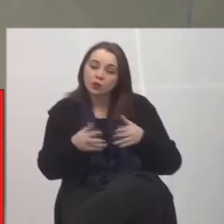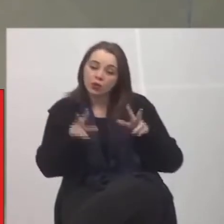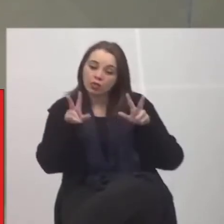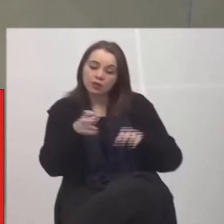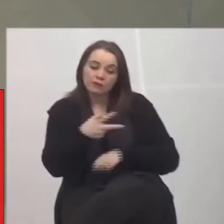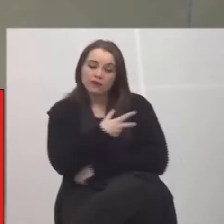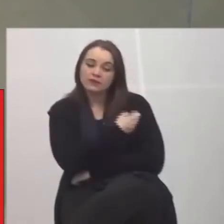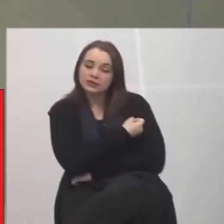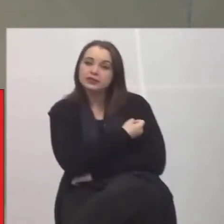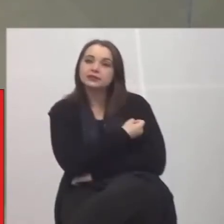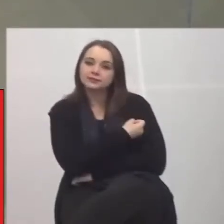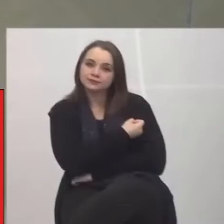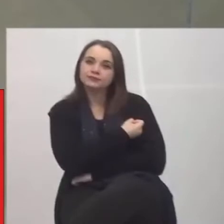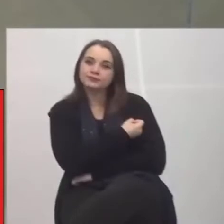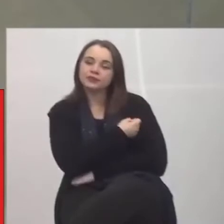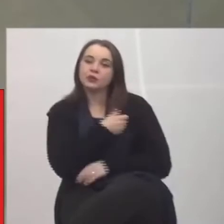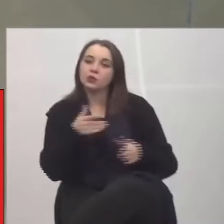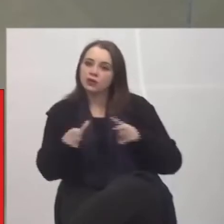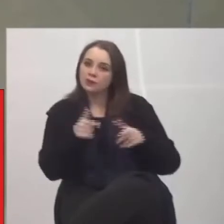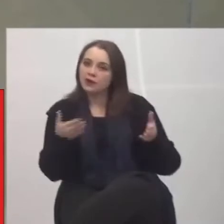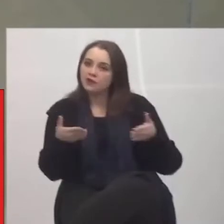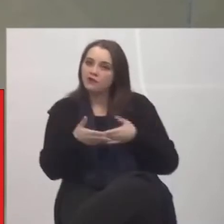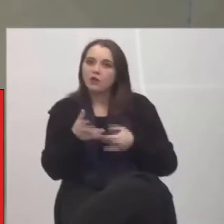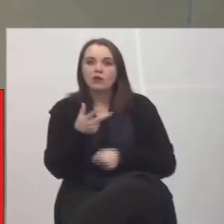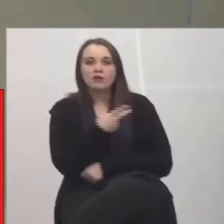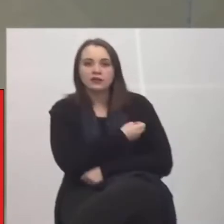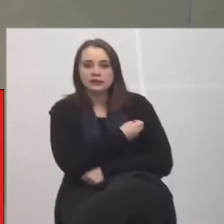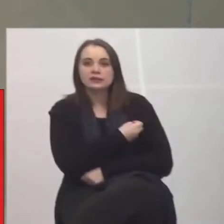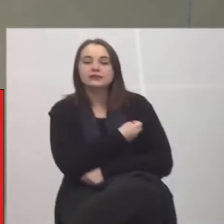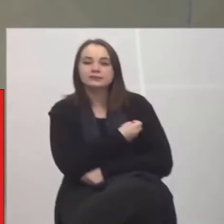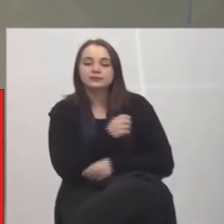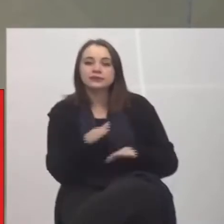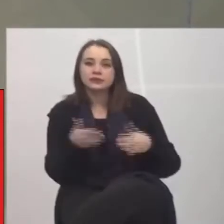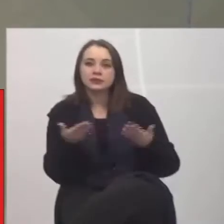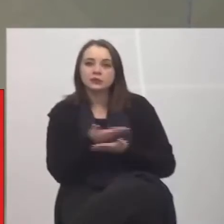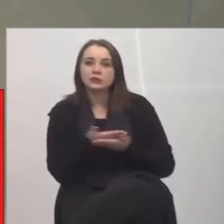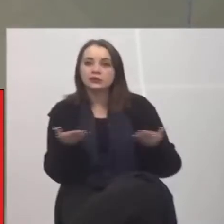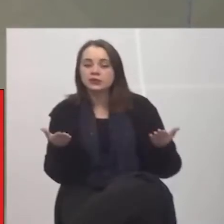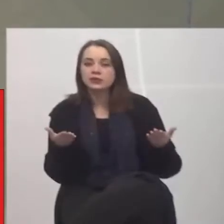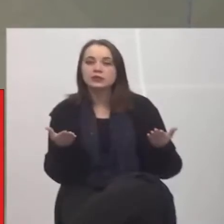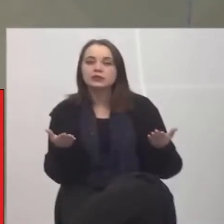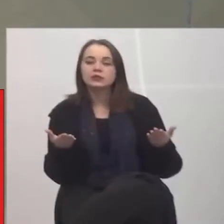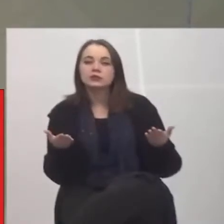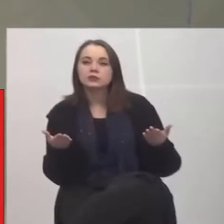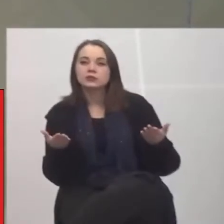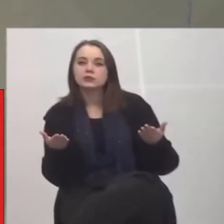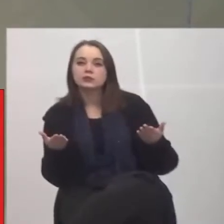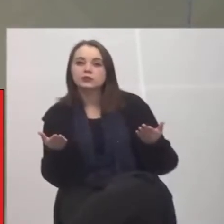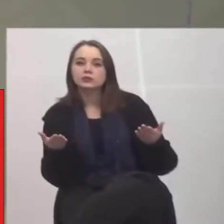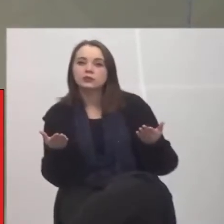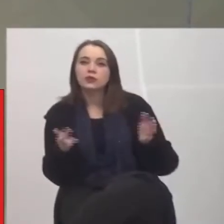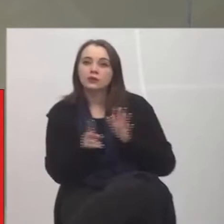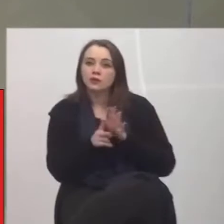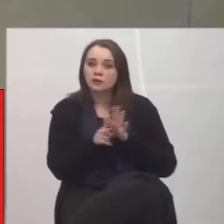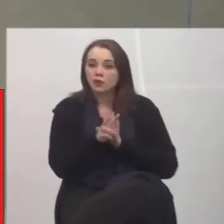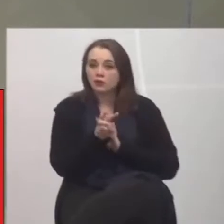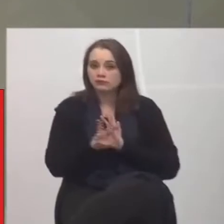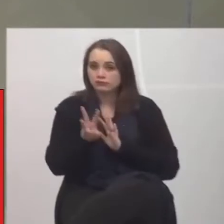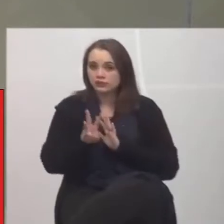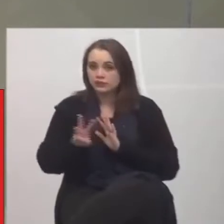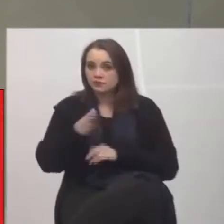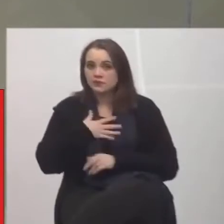vacina. Tá? Então, esse desenho é o do site Minha Vacina, que